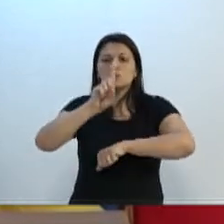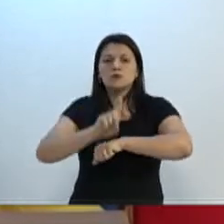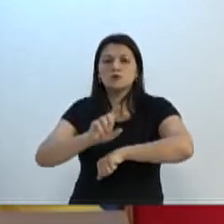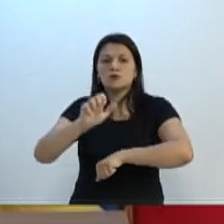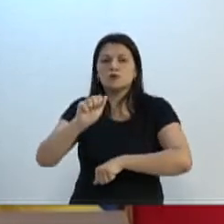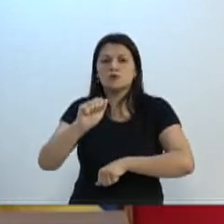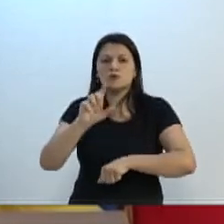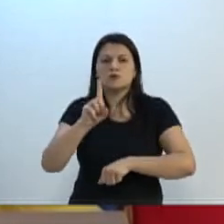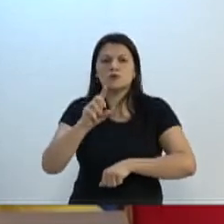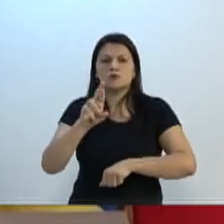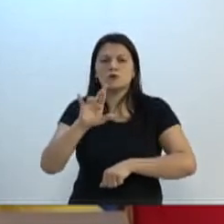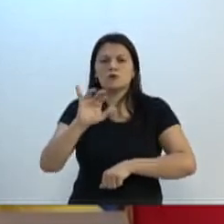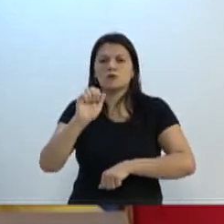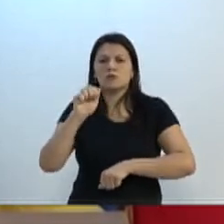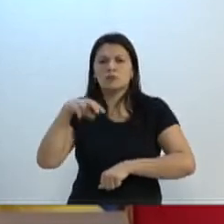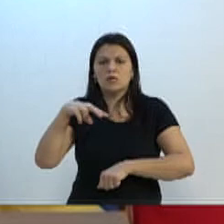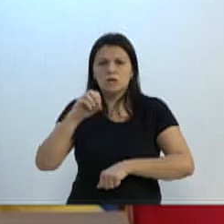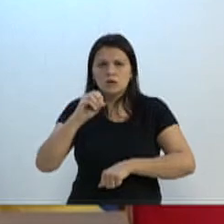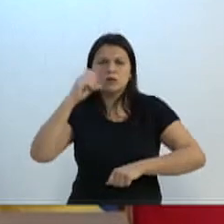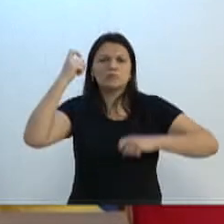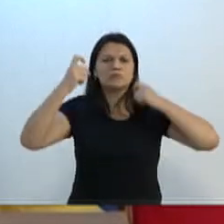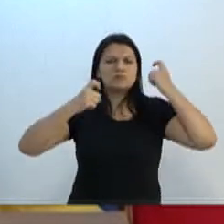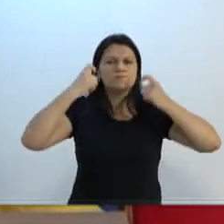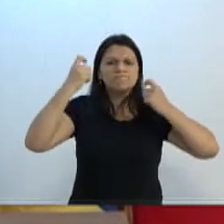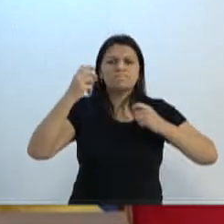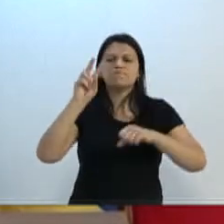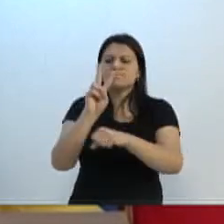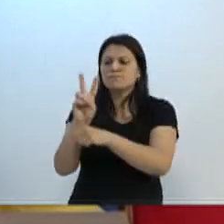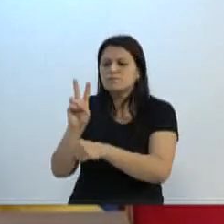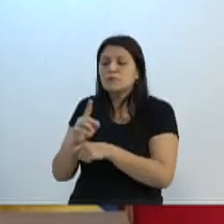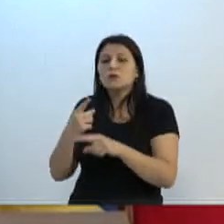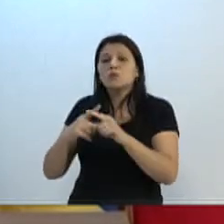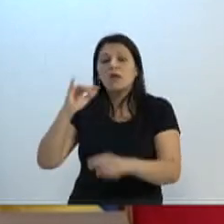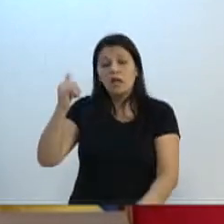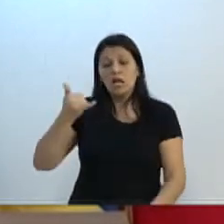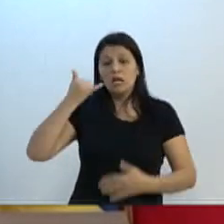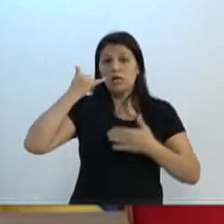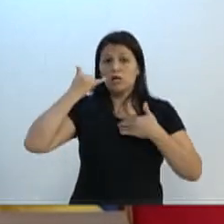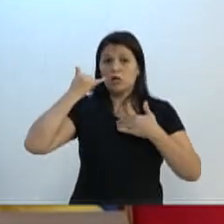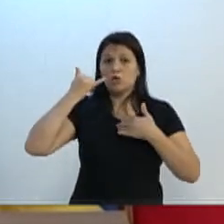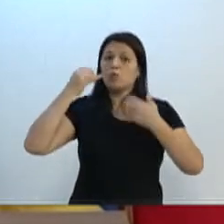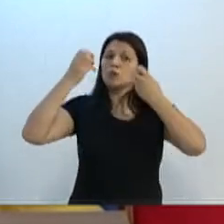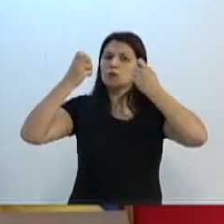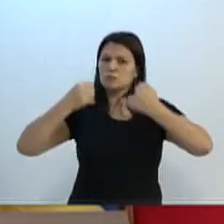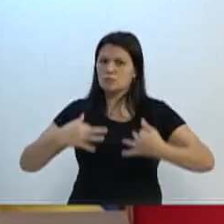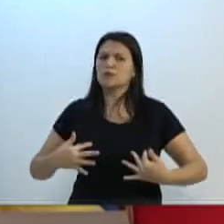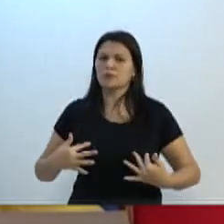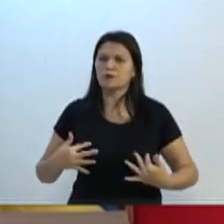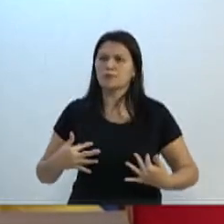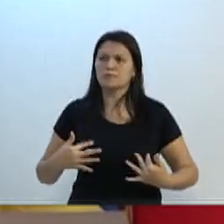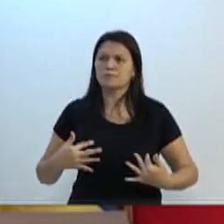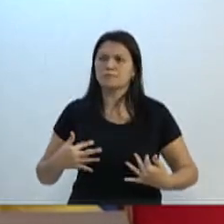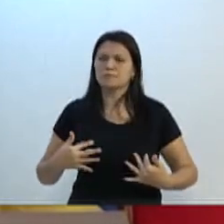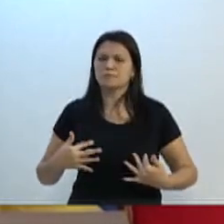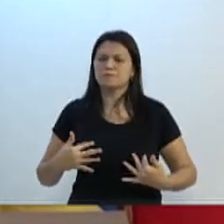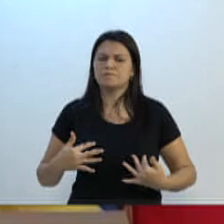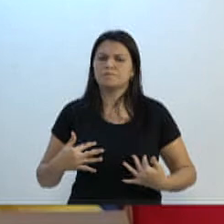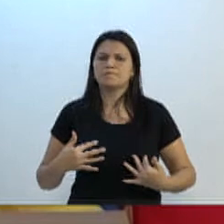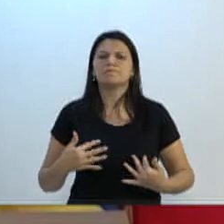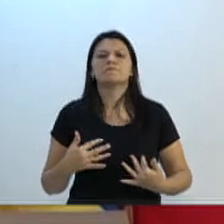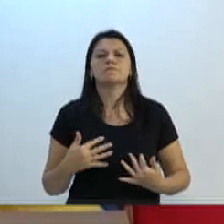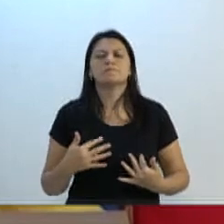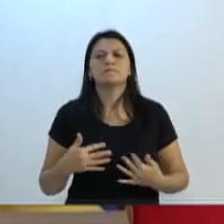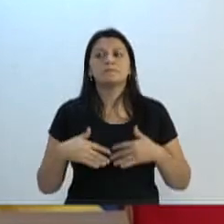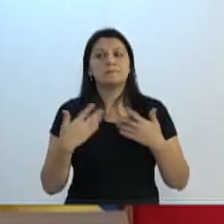cuidado, por essa preocupação em ligar, em esclarecer para a gente o que de fato está acontecendo. Então, deixar bem registrado